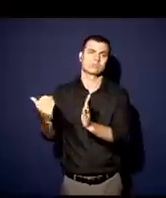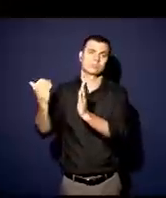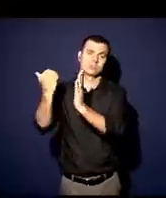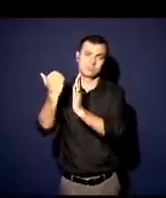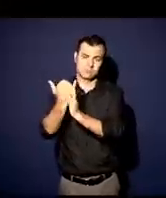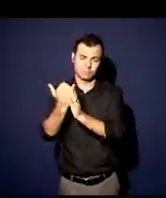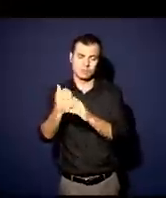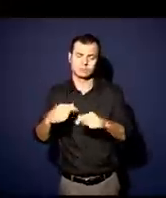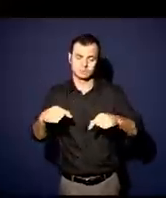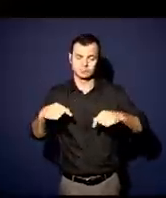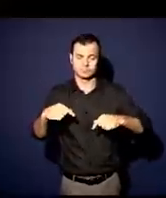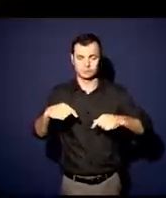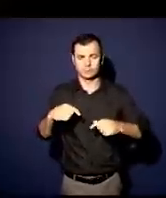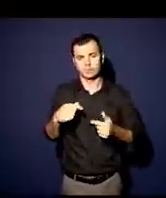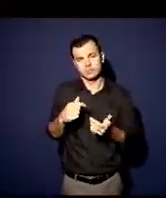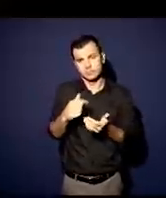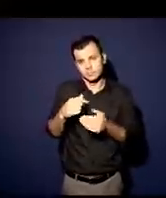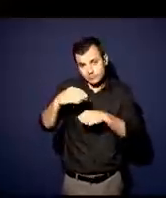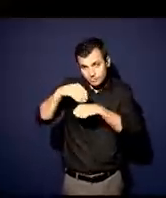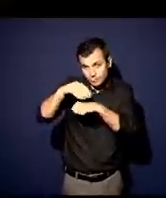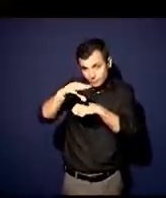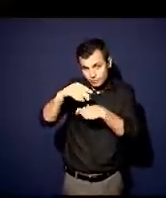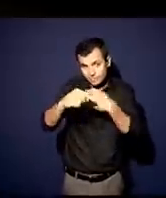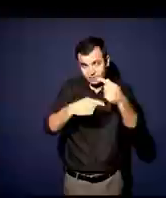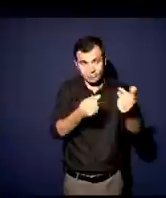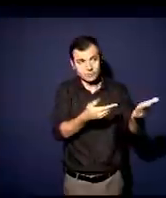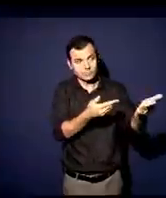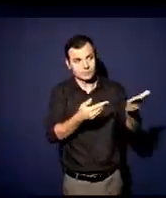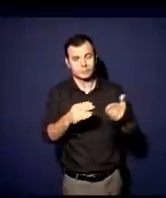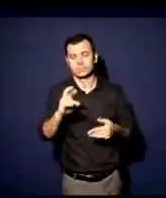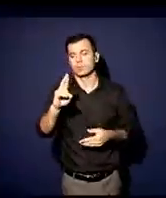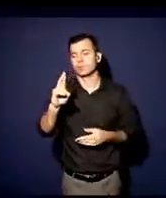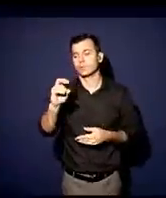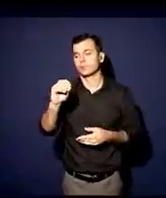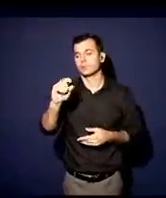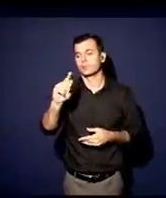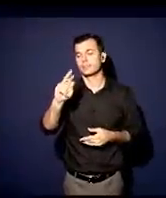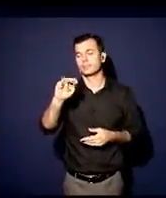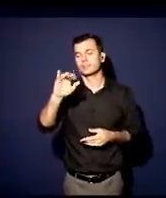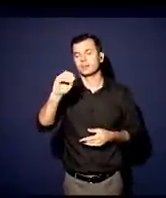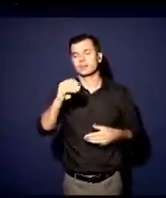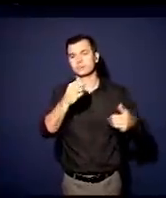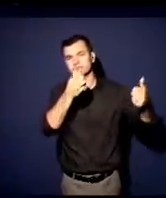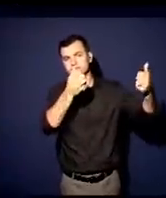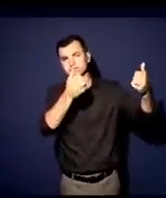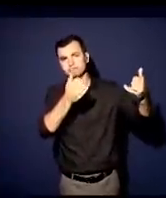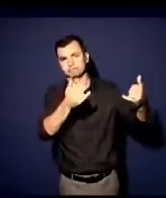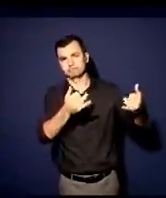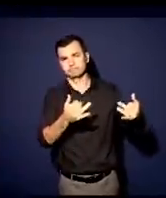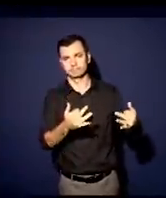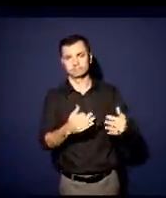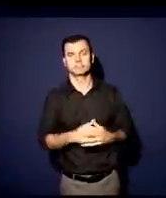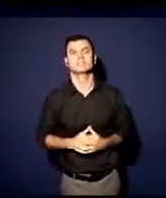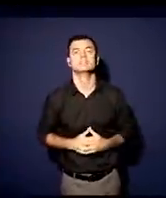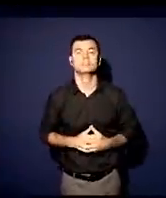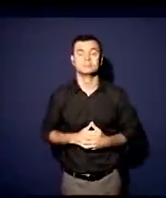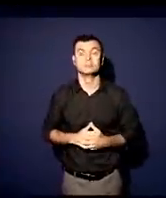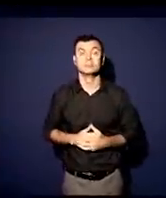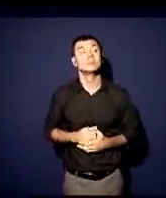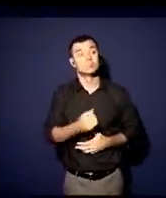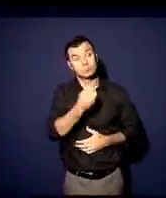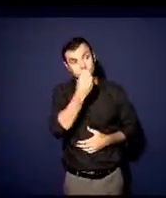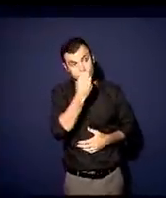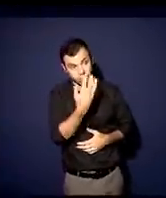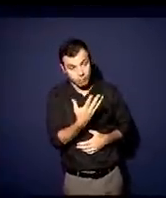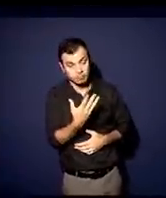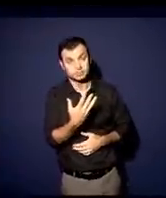minhas considerações para deixar o Rogério falar agora. Muito bom. Eu vou abordar logo